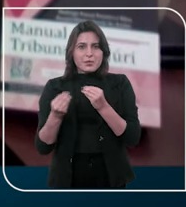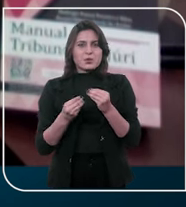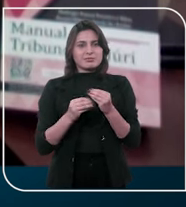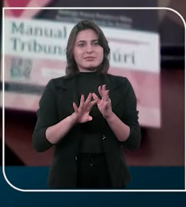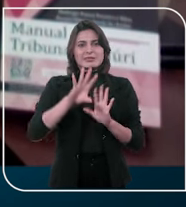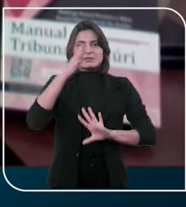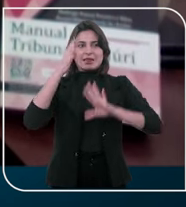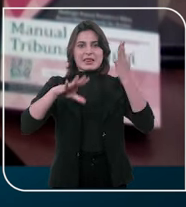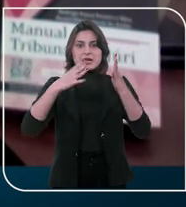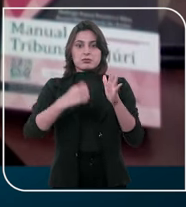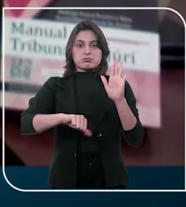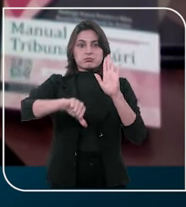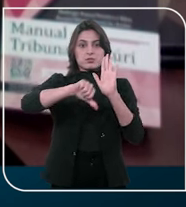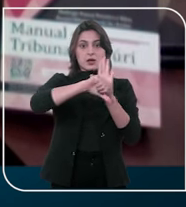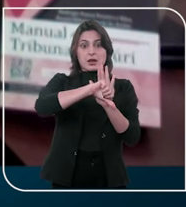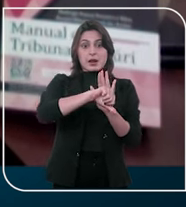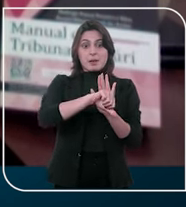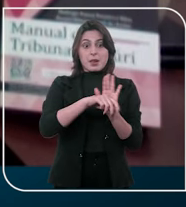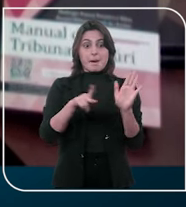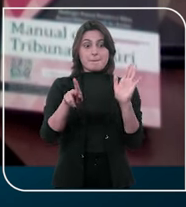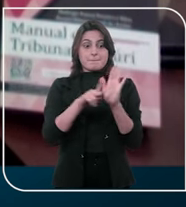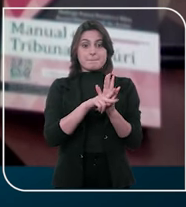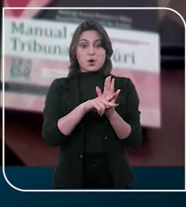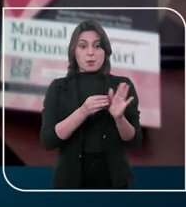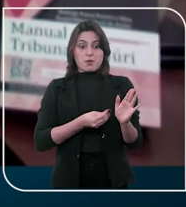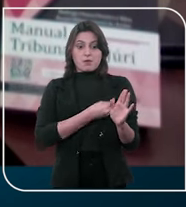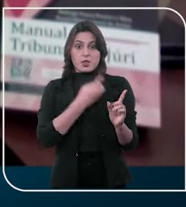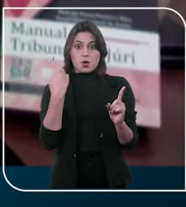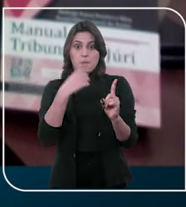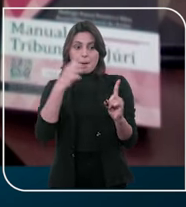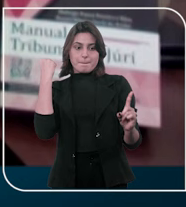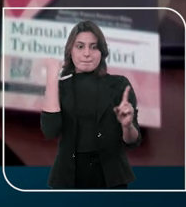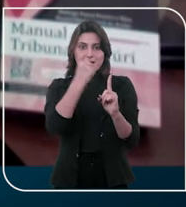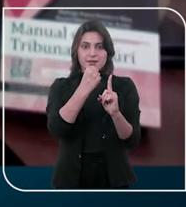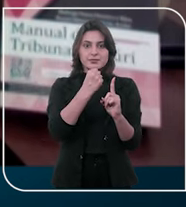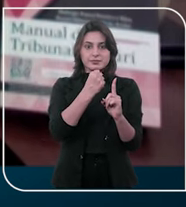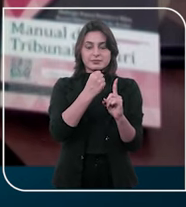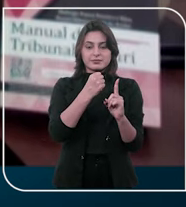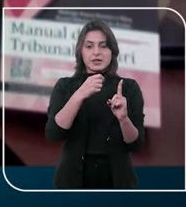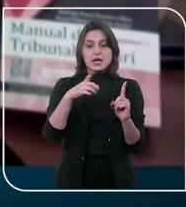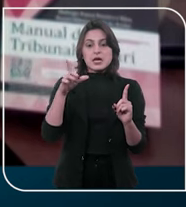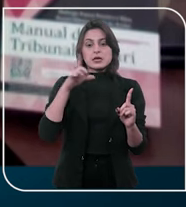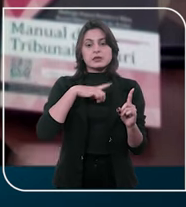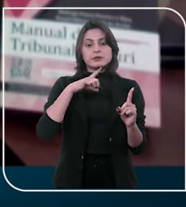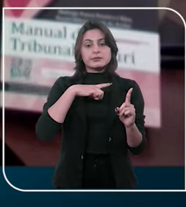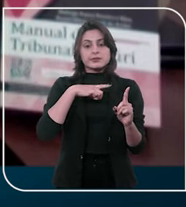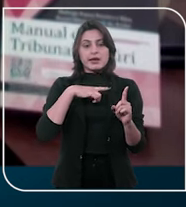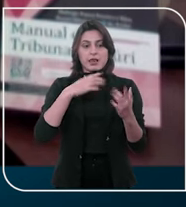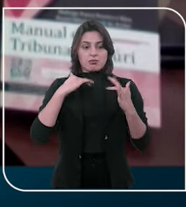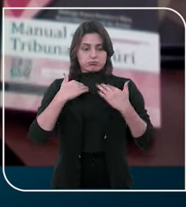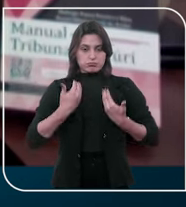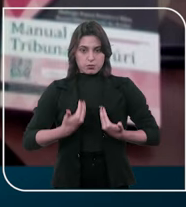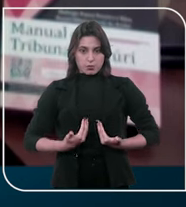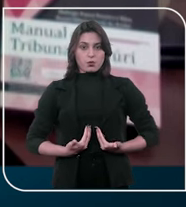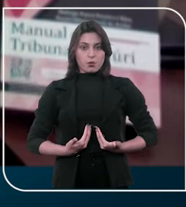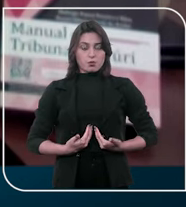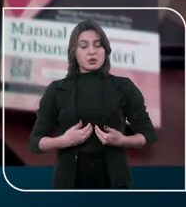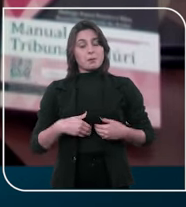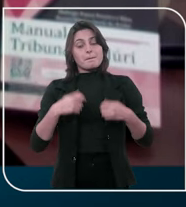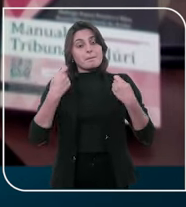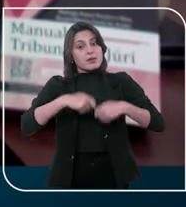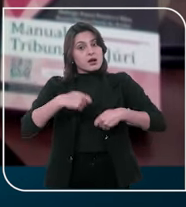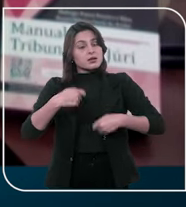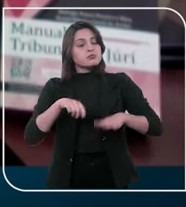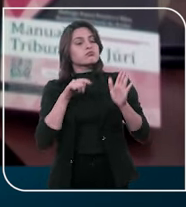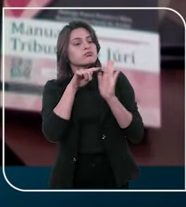deixa vestígio, nós temos normalmente, principalmente no homicídio consumado, um corpo, então você tem um exame de corpo de delito que faz parte para